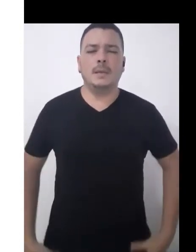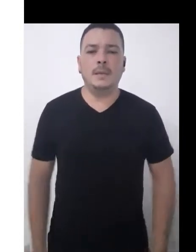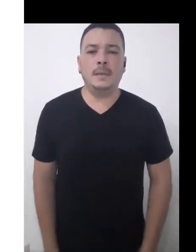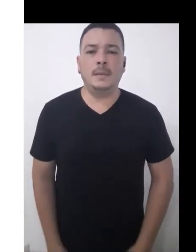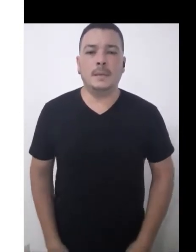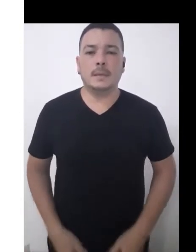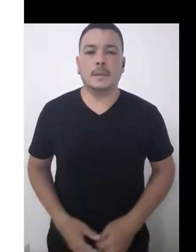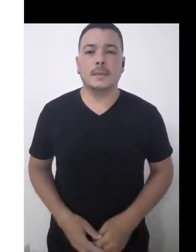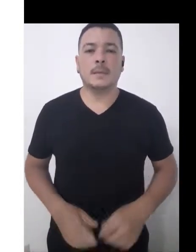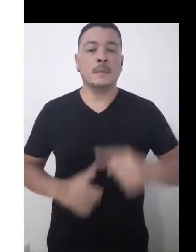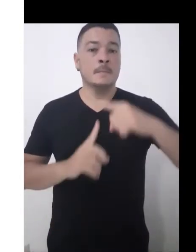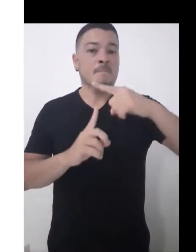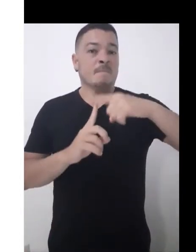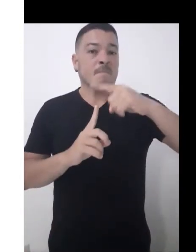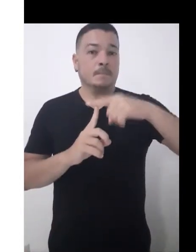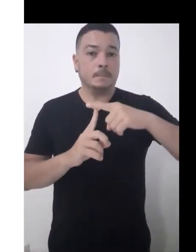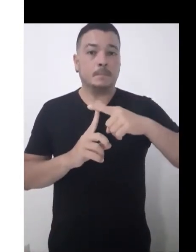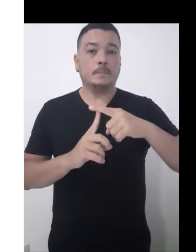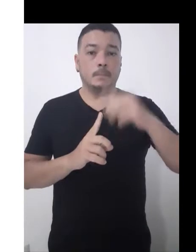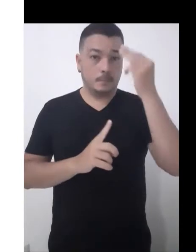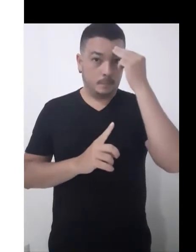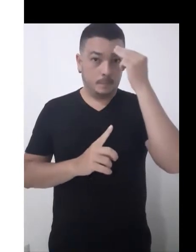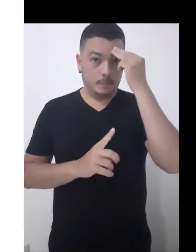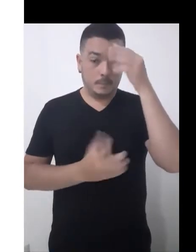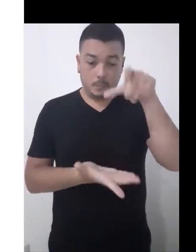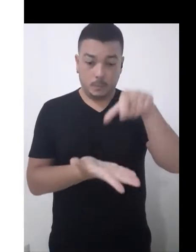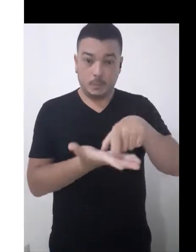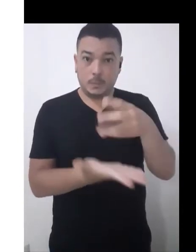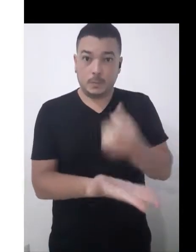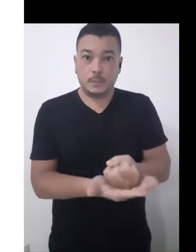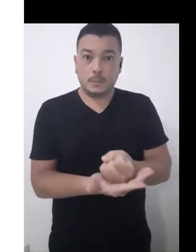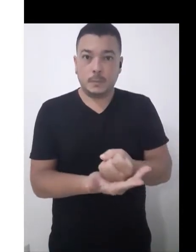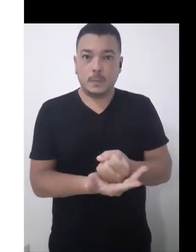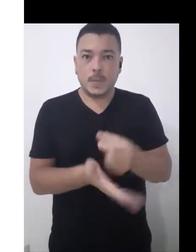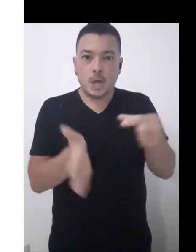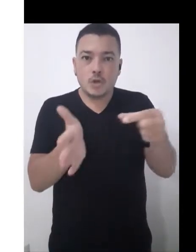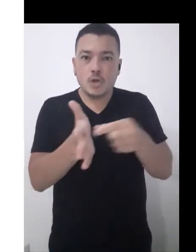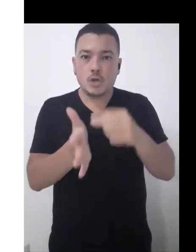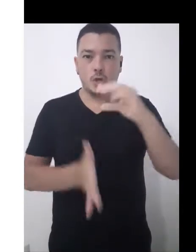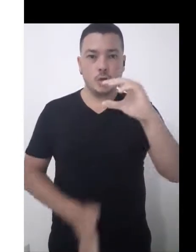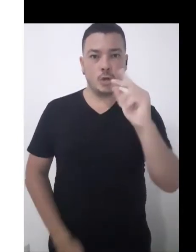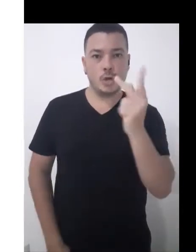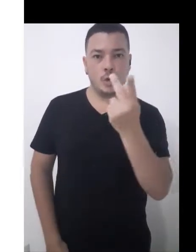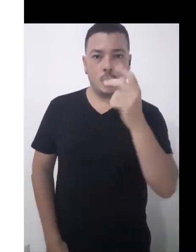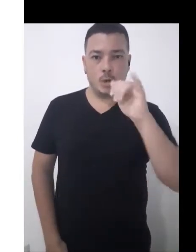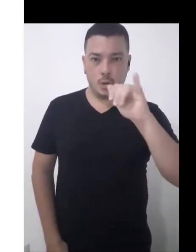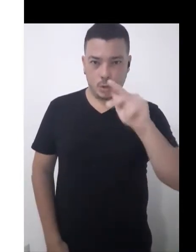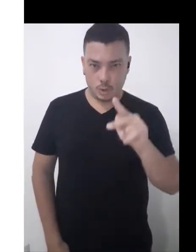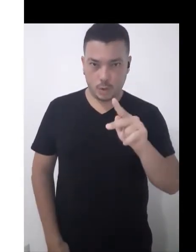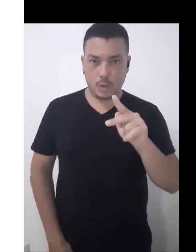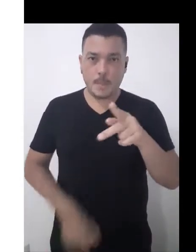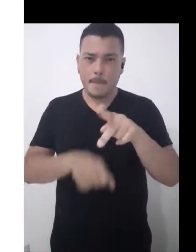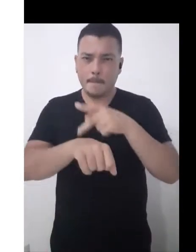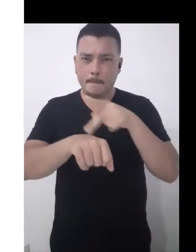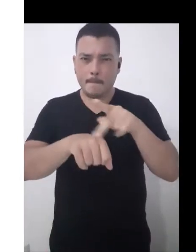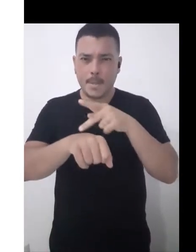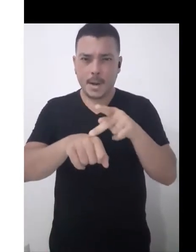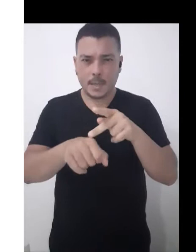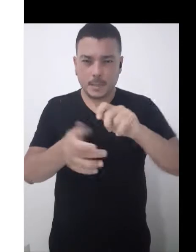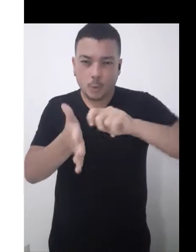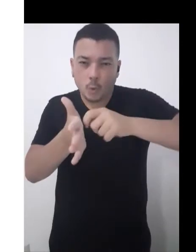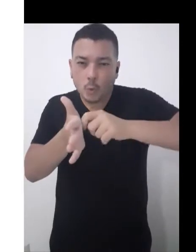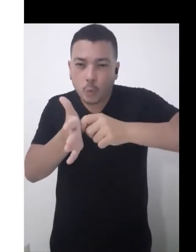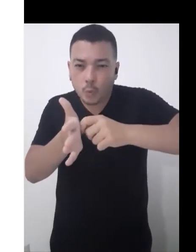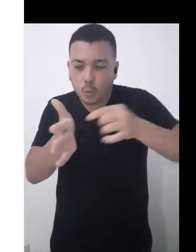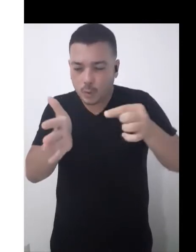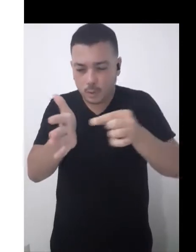de memória que a gente tem instalado, né? Aqueles chips, aquelas plaquinhas pretas que a gente tem soldadas